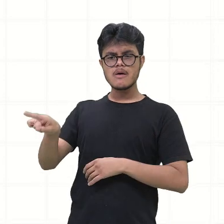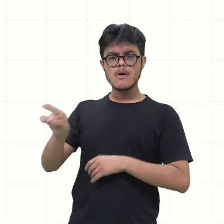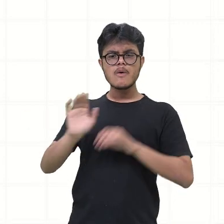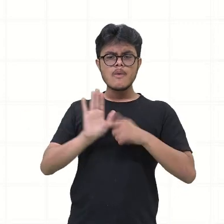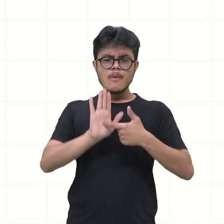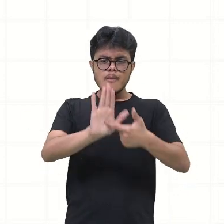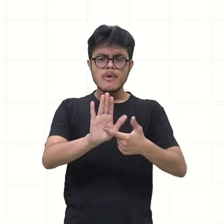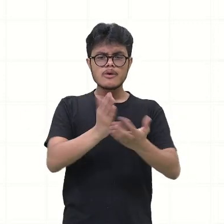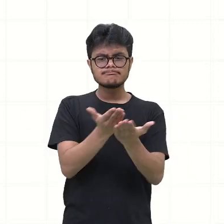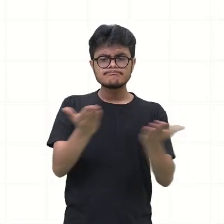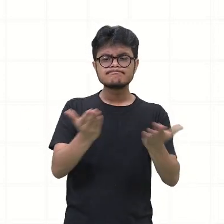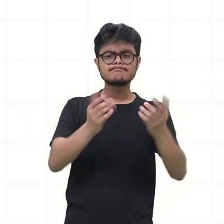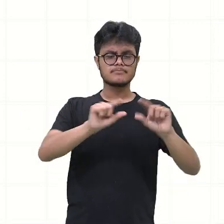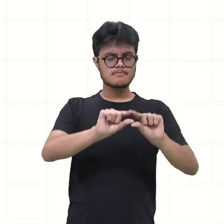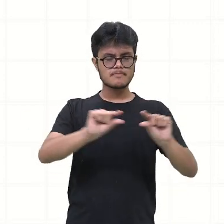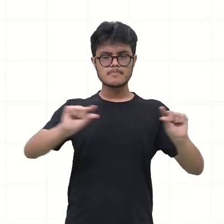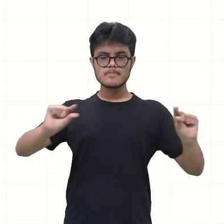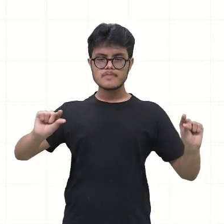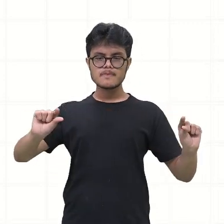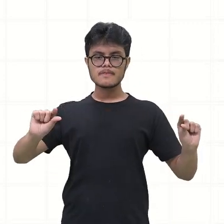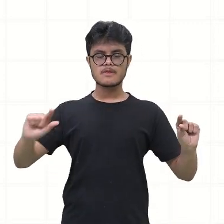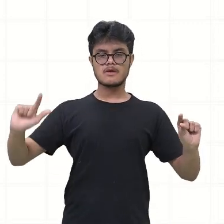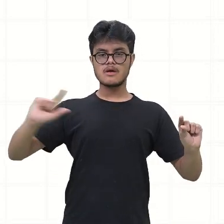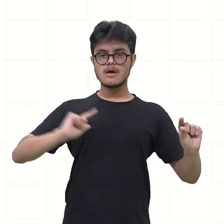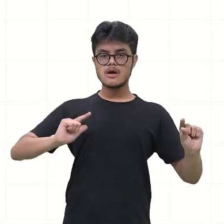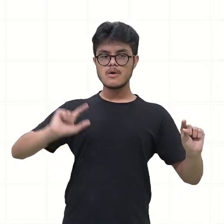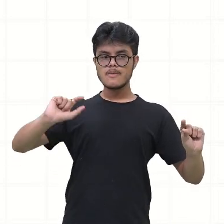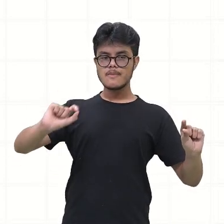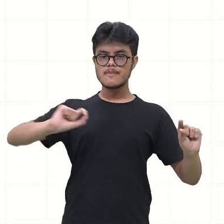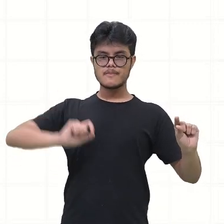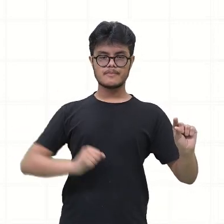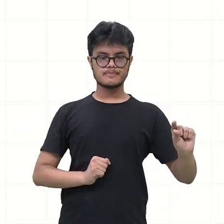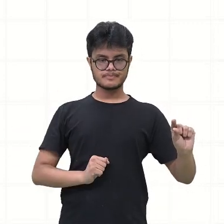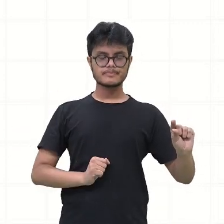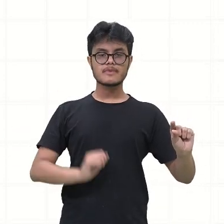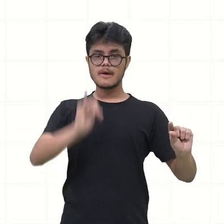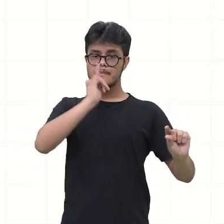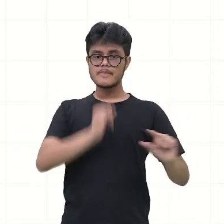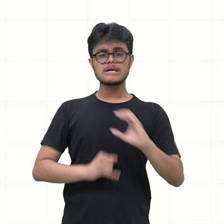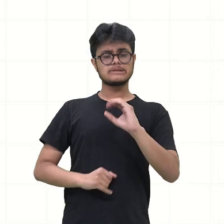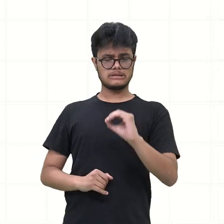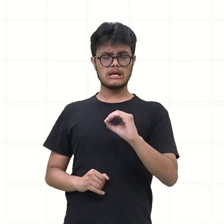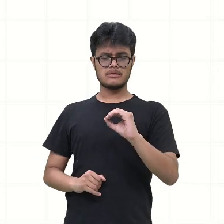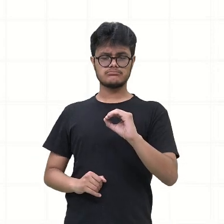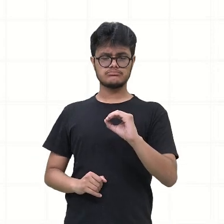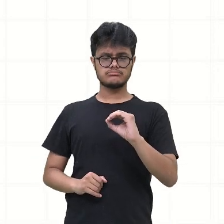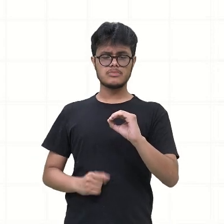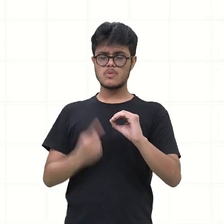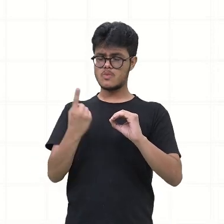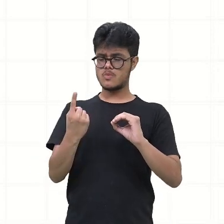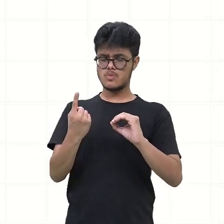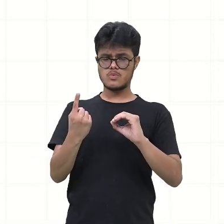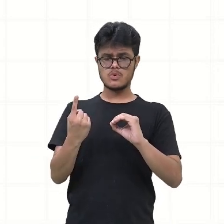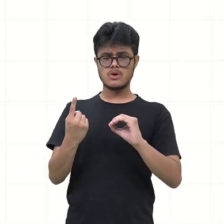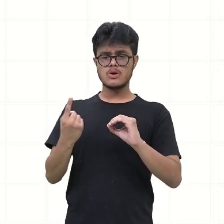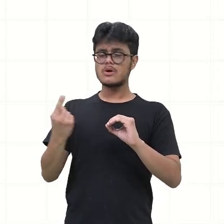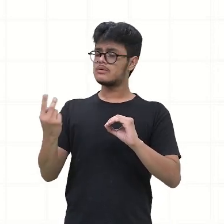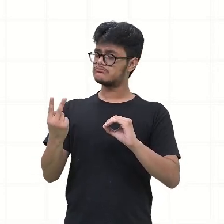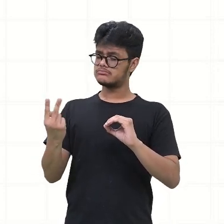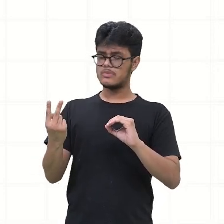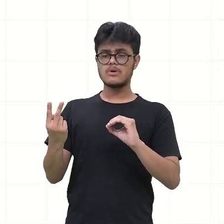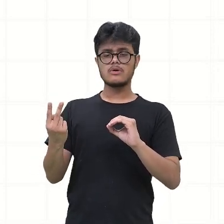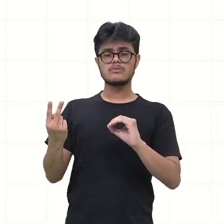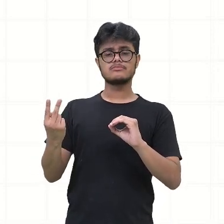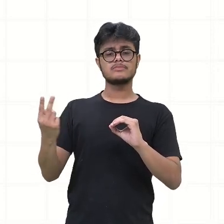mostrando para vocês, na minha reta, assim, ó, 0, o 1, o